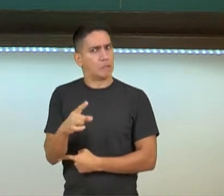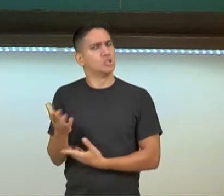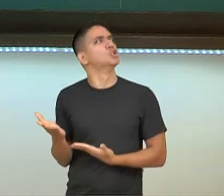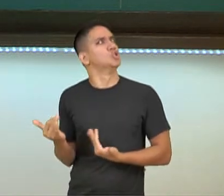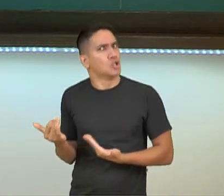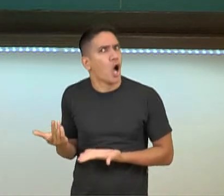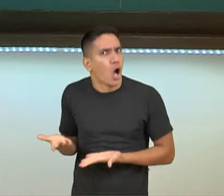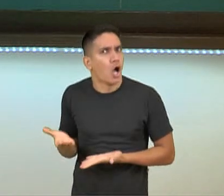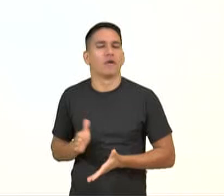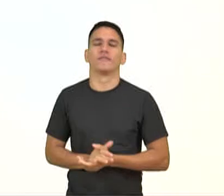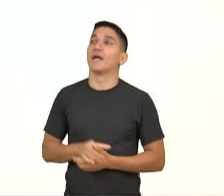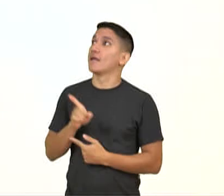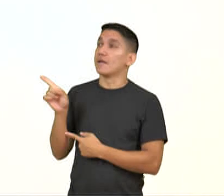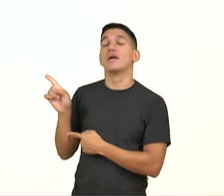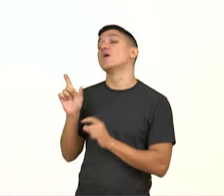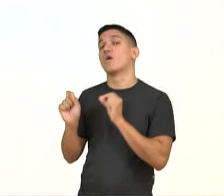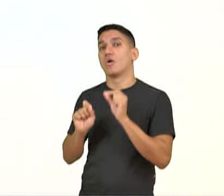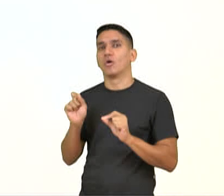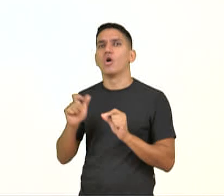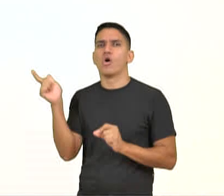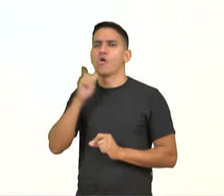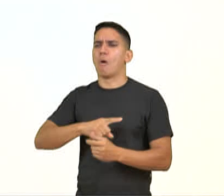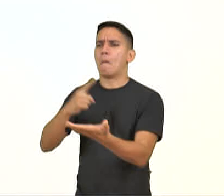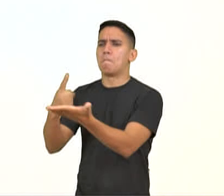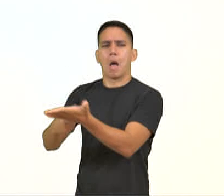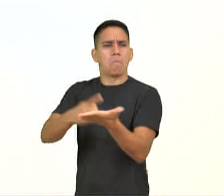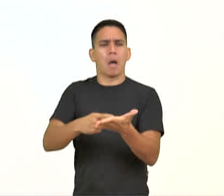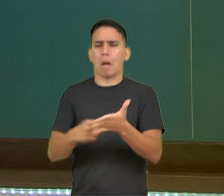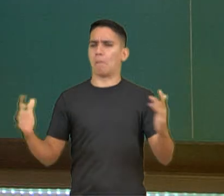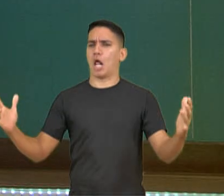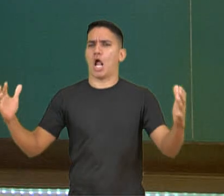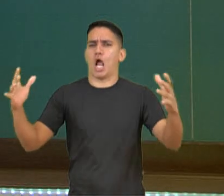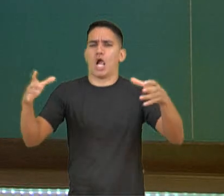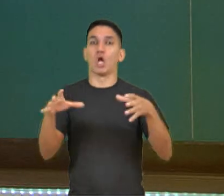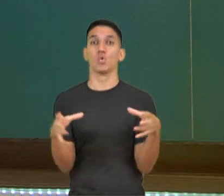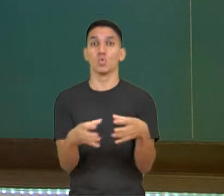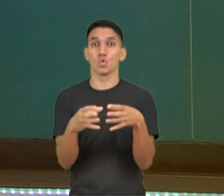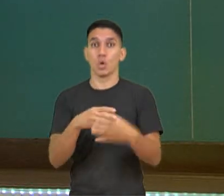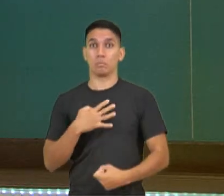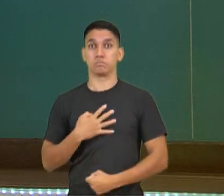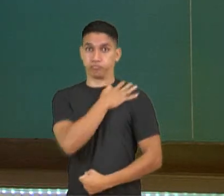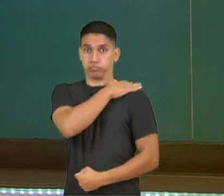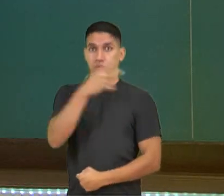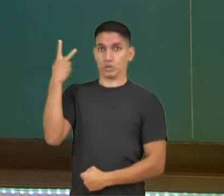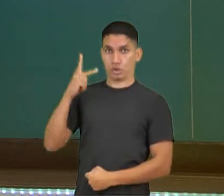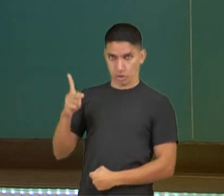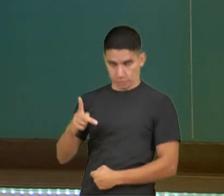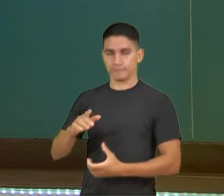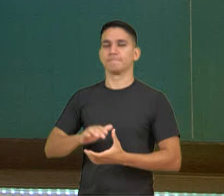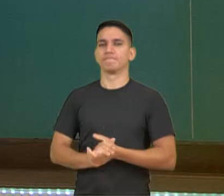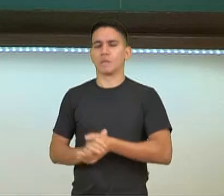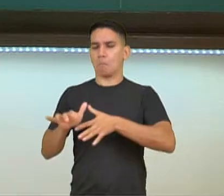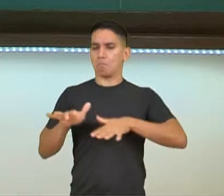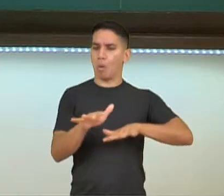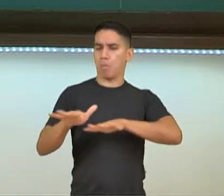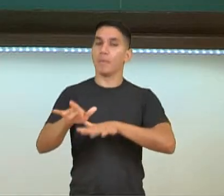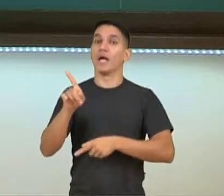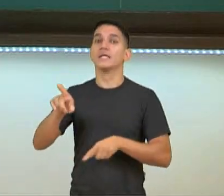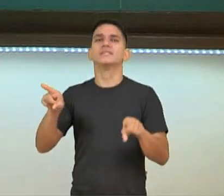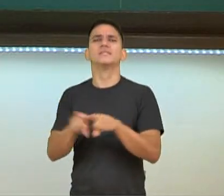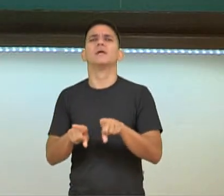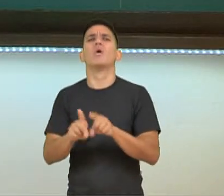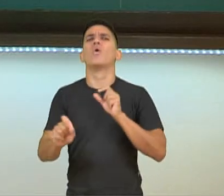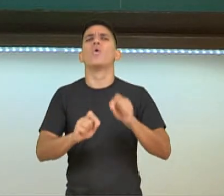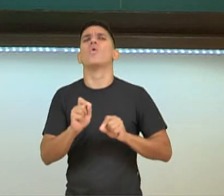general, ele vai reunir forças de um grupo de militares do seu exército e ele também vai